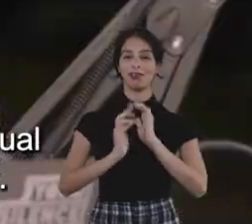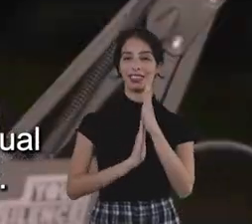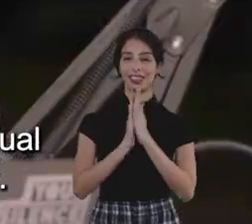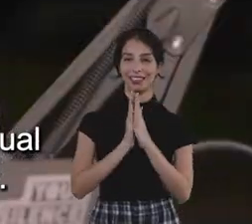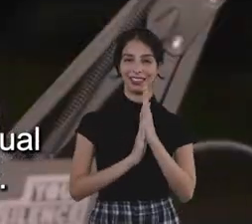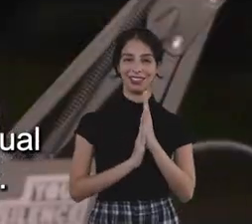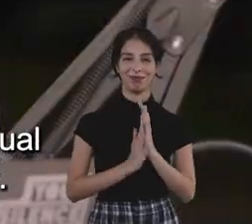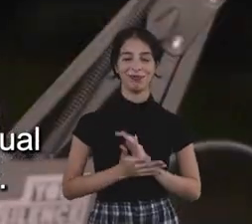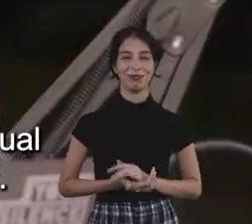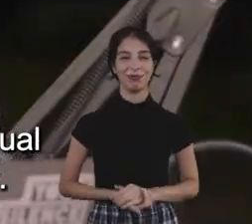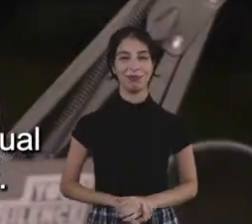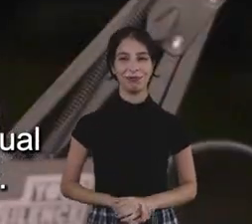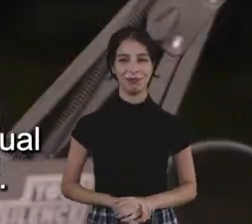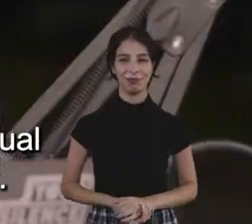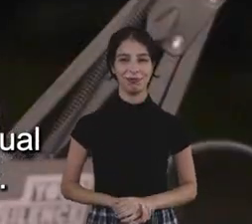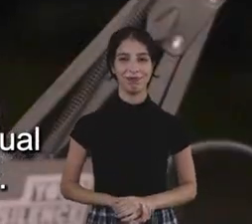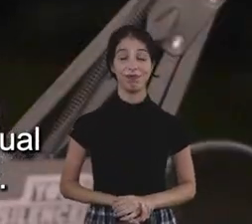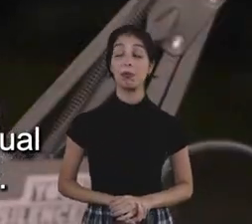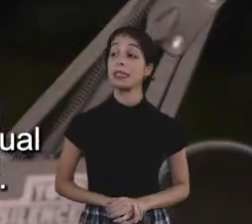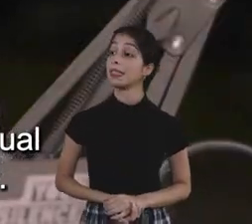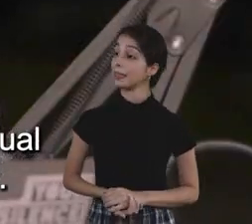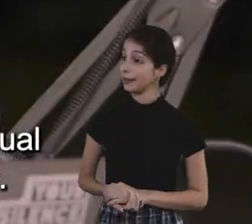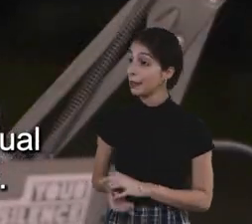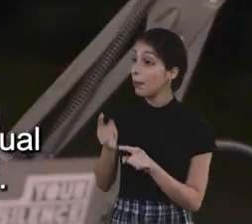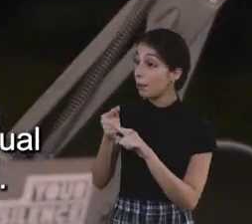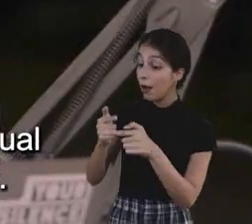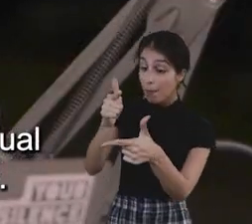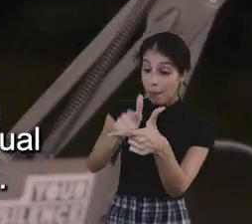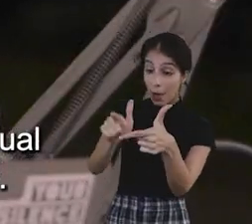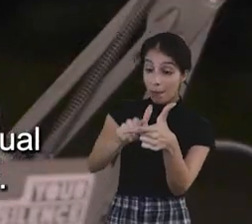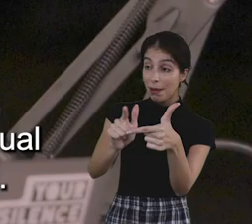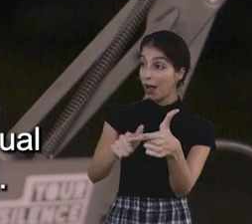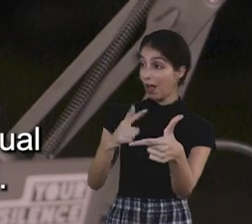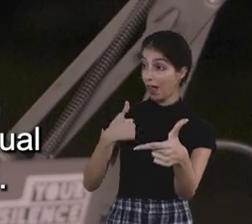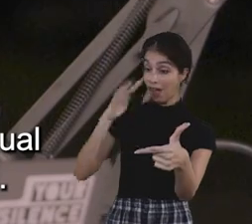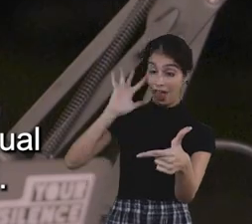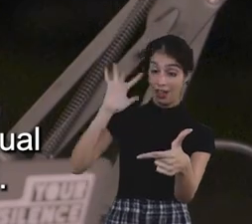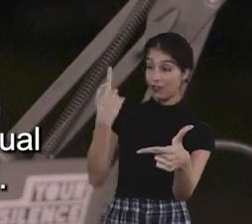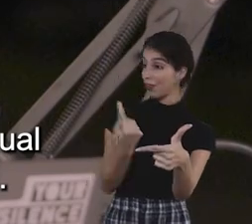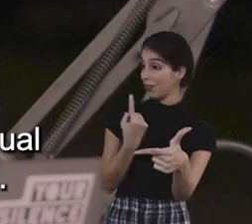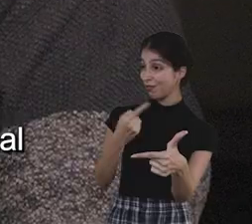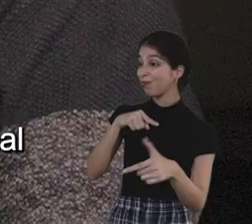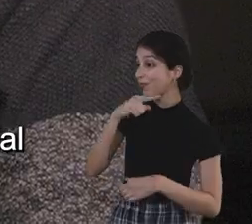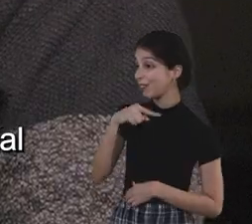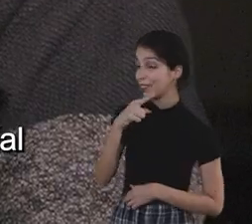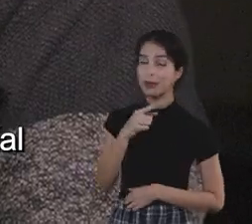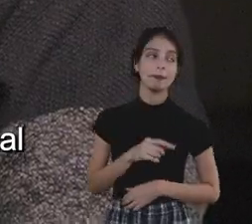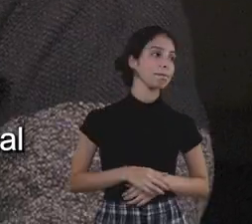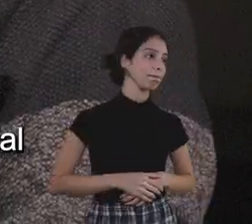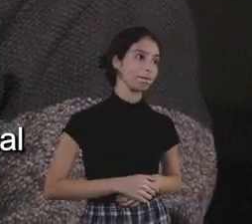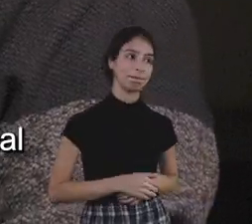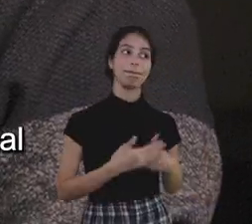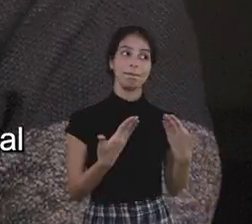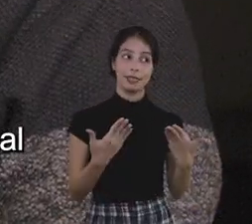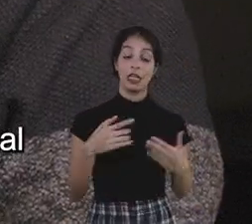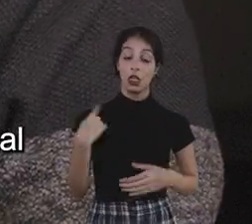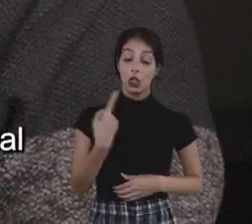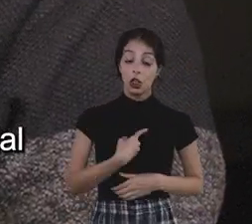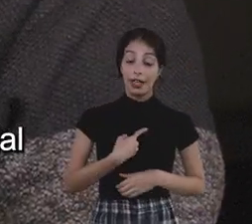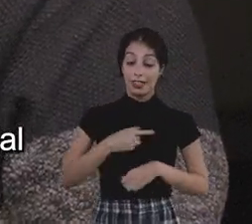ansiedade bacana porque nenhum problema vai ser individual bastante para ser tratado de forma individual nenum problema a gente